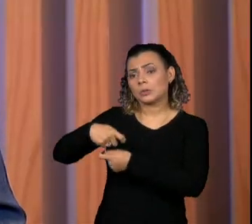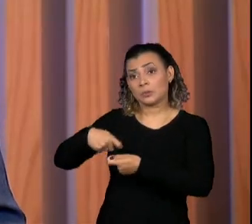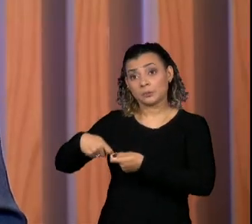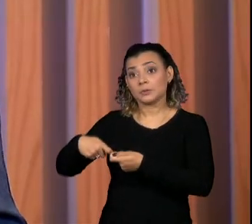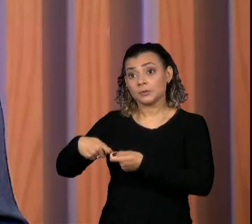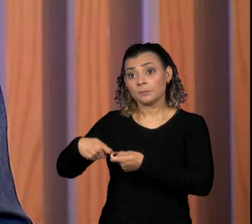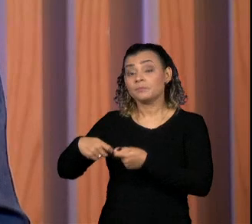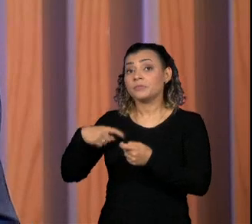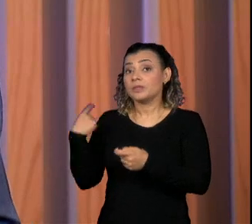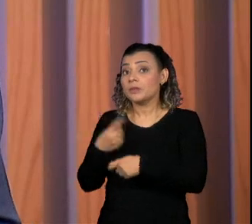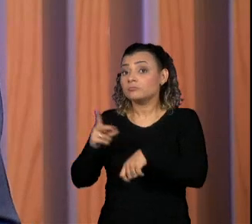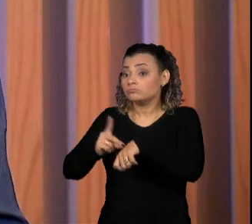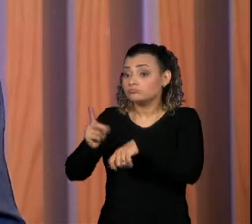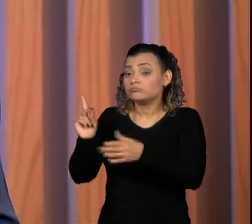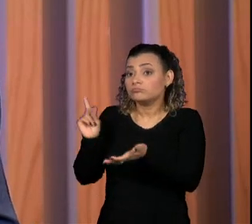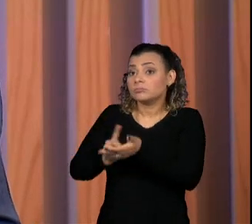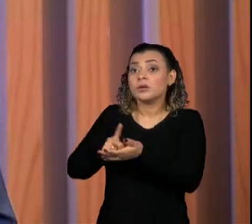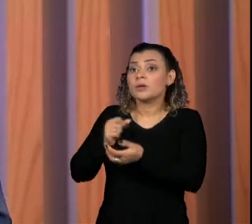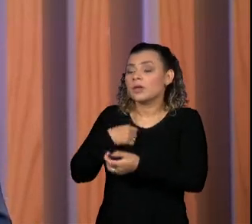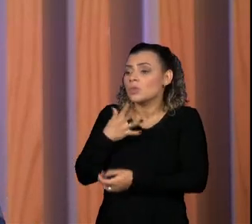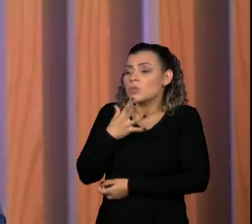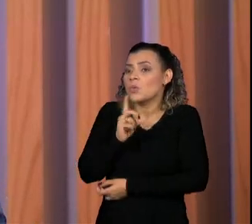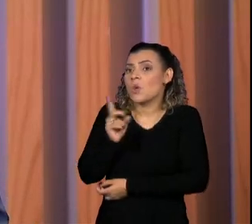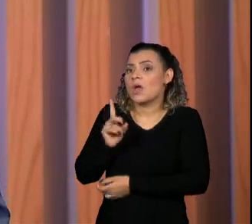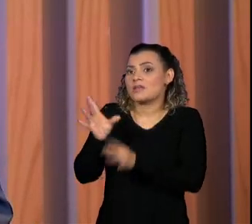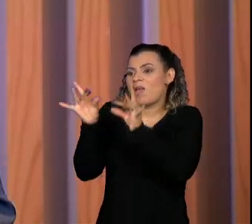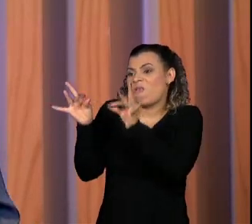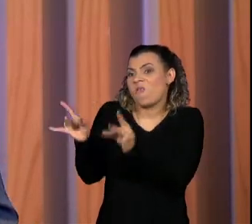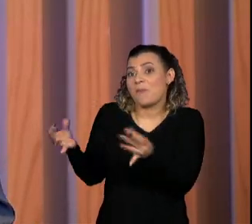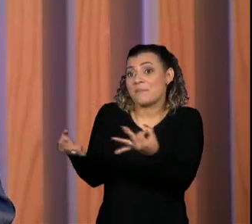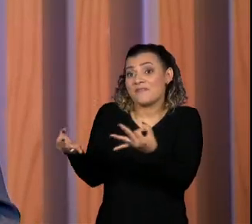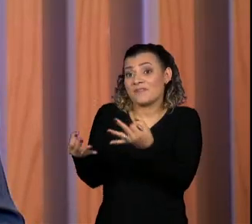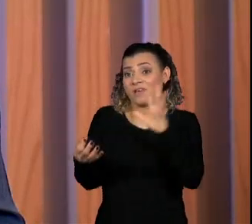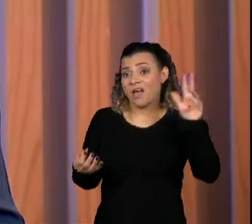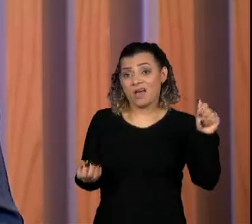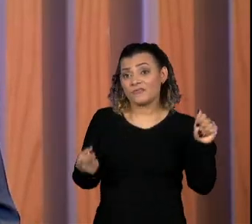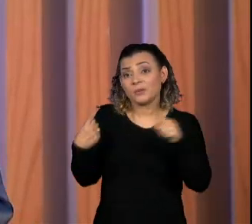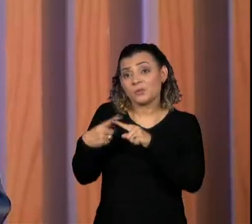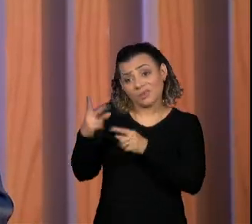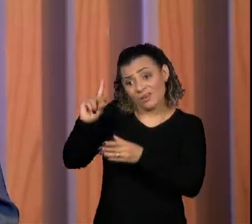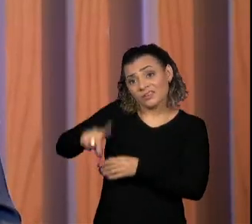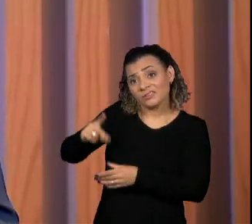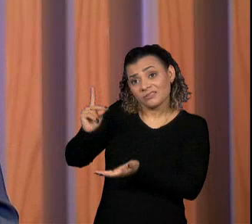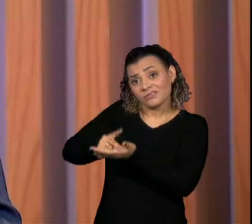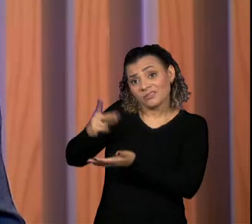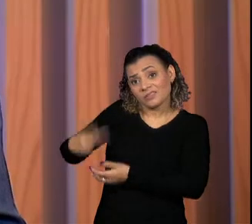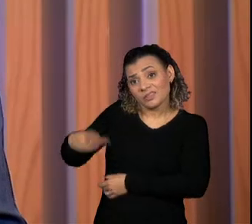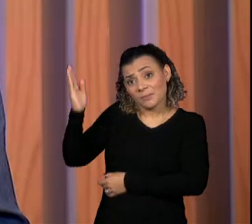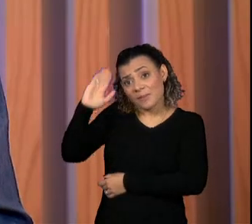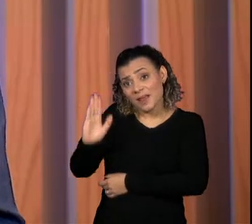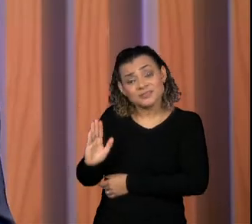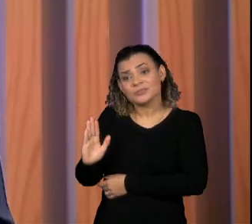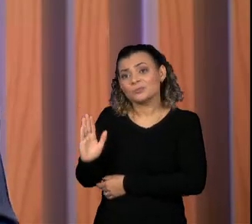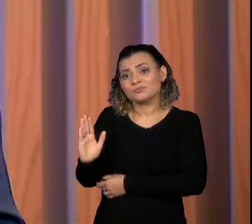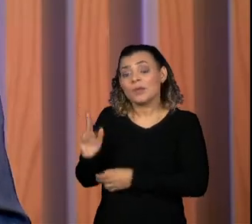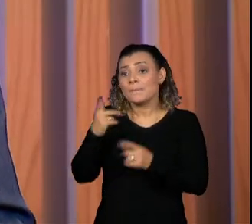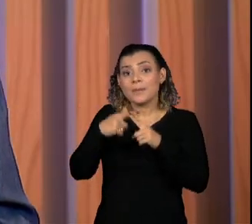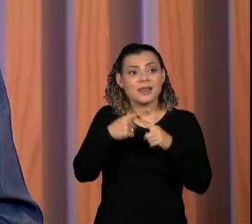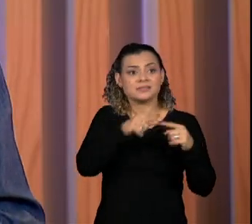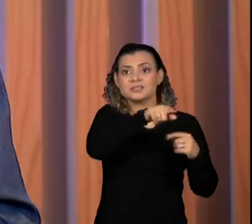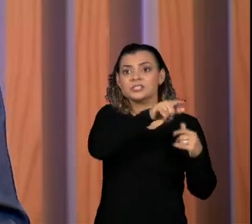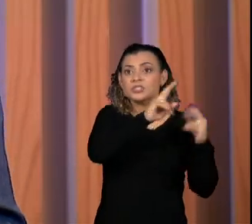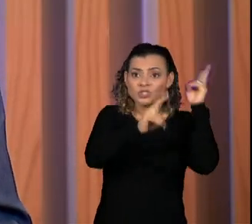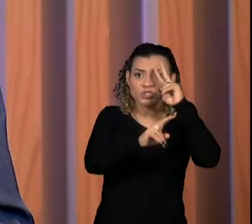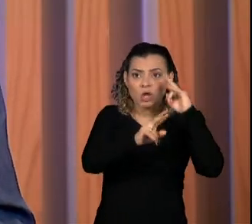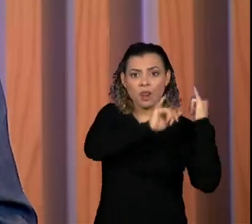a gente passa a não conhecer profundamente o continente africano, porque a própria história das diásporas africanas não é contada